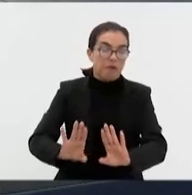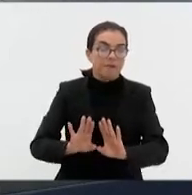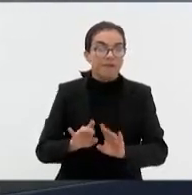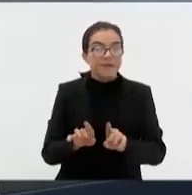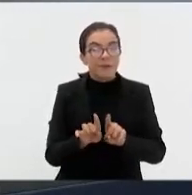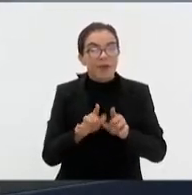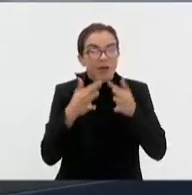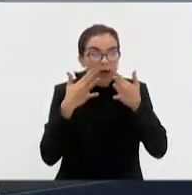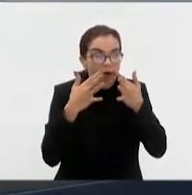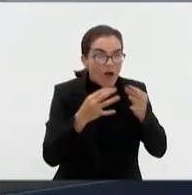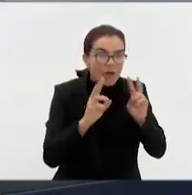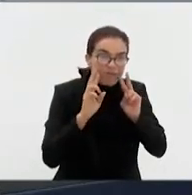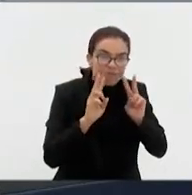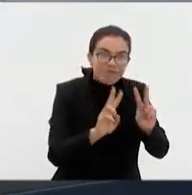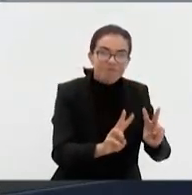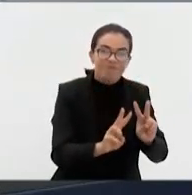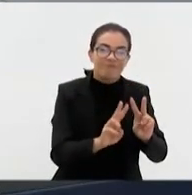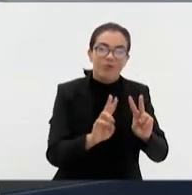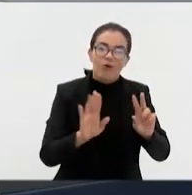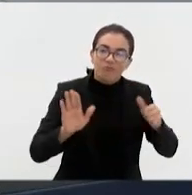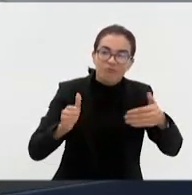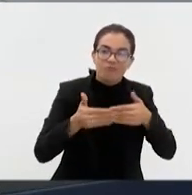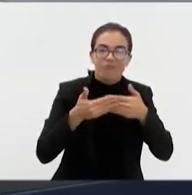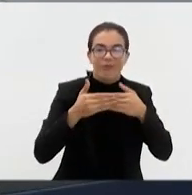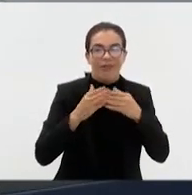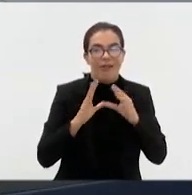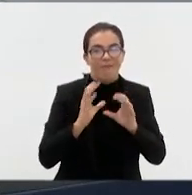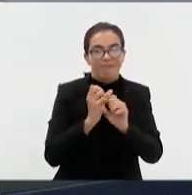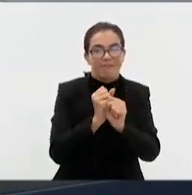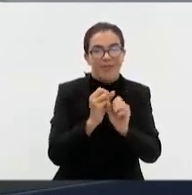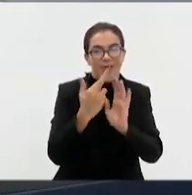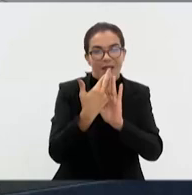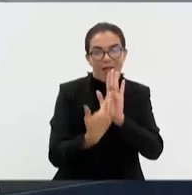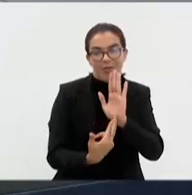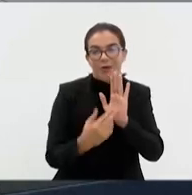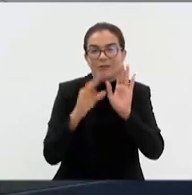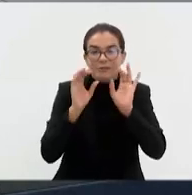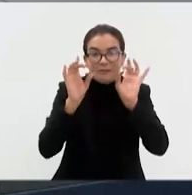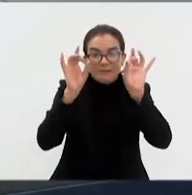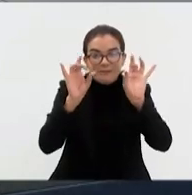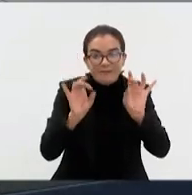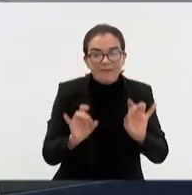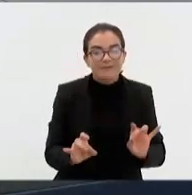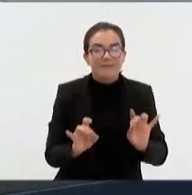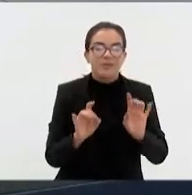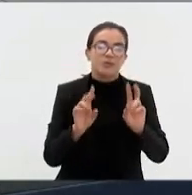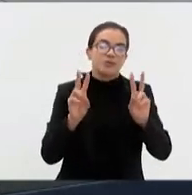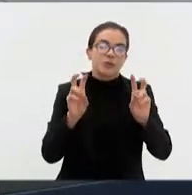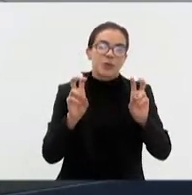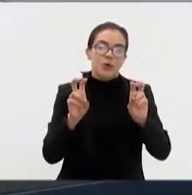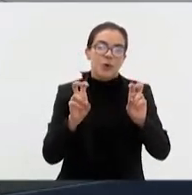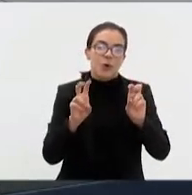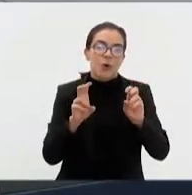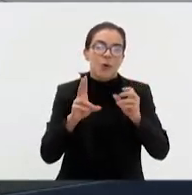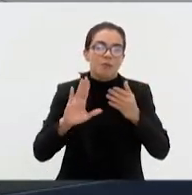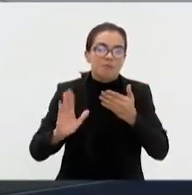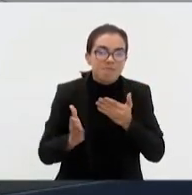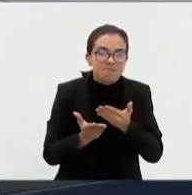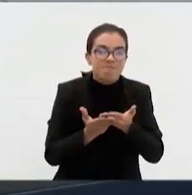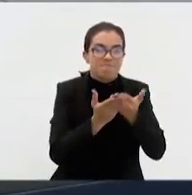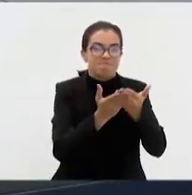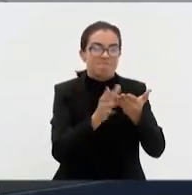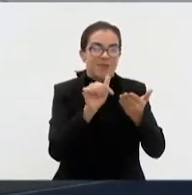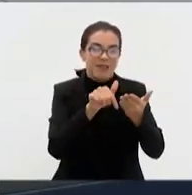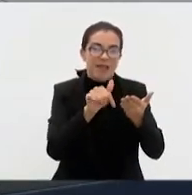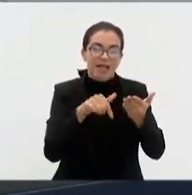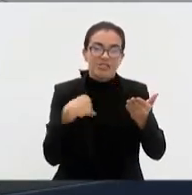olhamos para a versão final desse relatório com muita expectativa, especialmente no que tange os encaminhamentos e a possibilidade